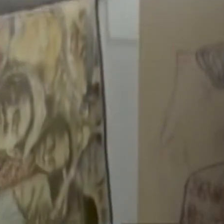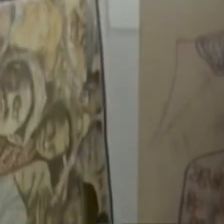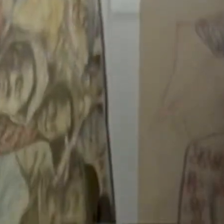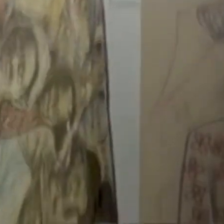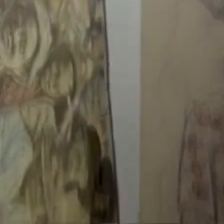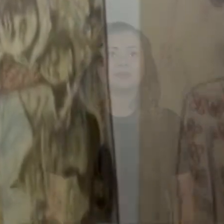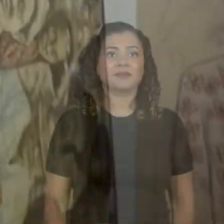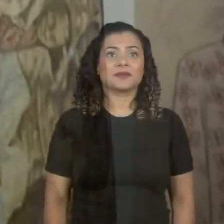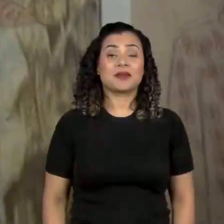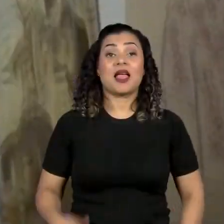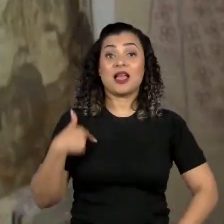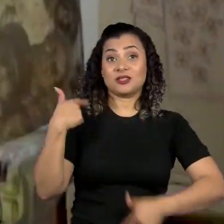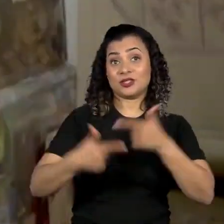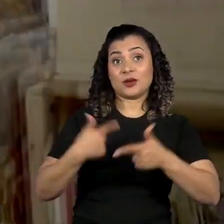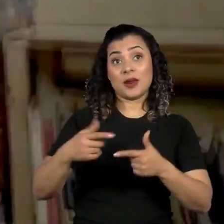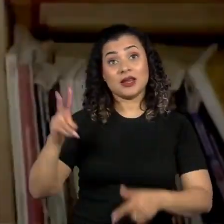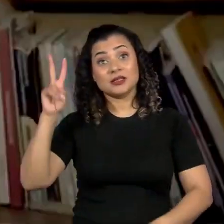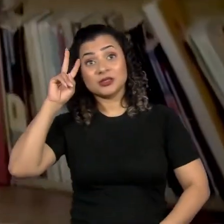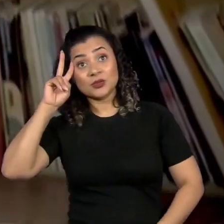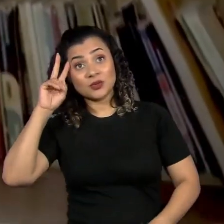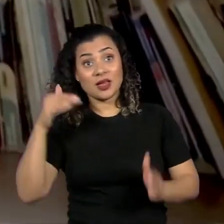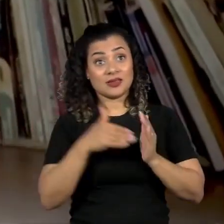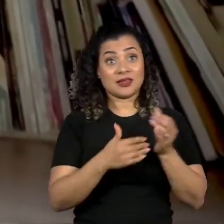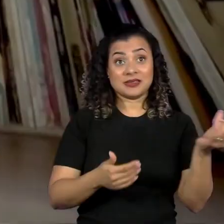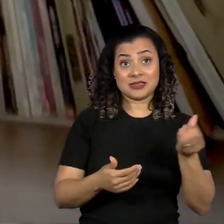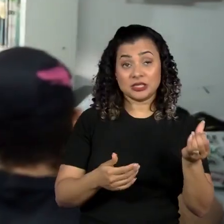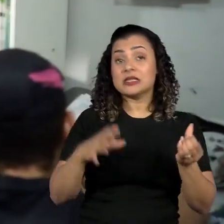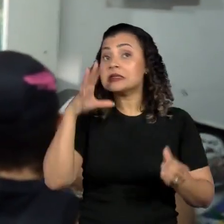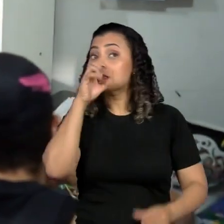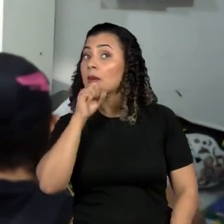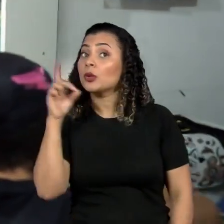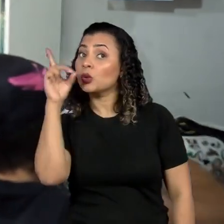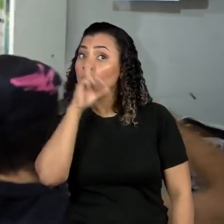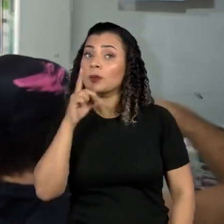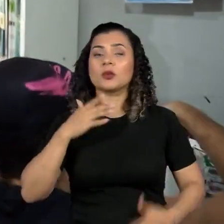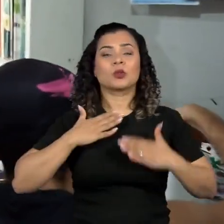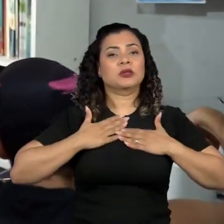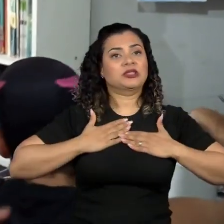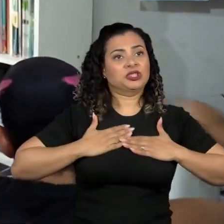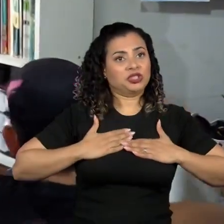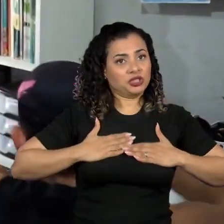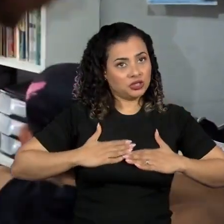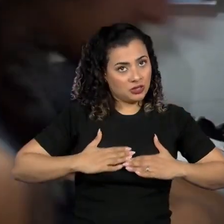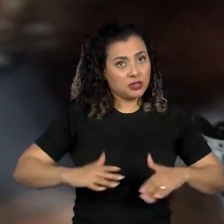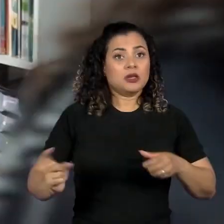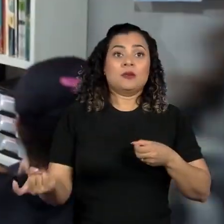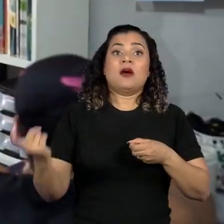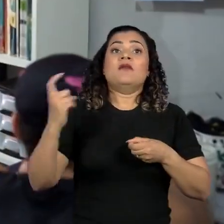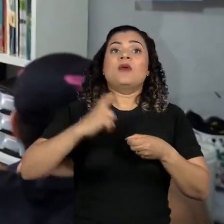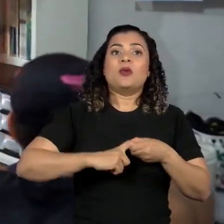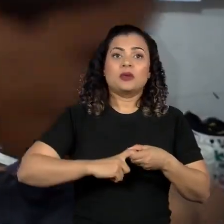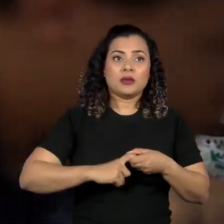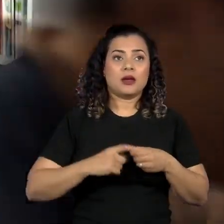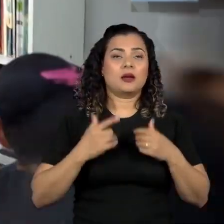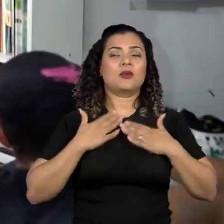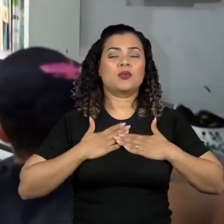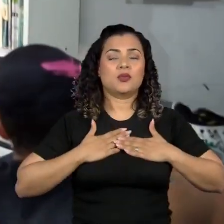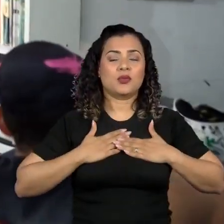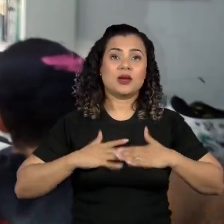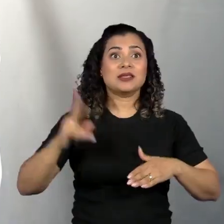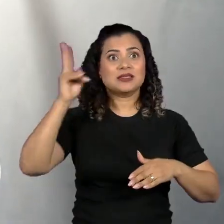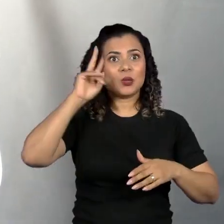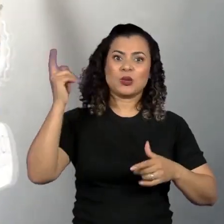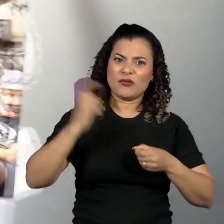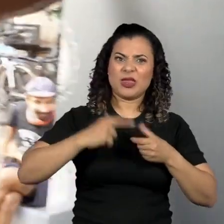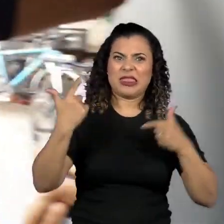A gente trabalha de segunda a sexta, sábado e domingo, a gente entende que precisa de um descanso para voltar com força total na